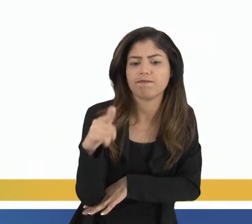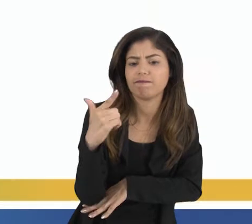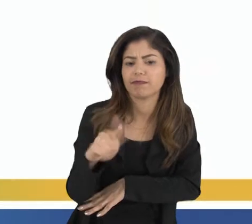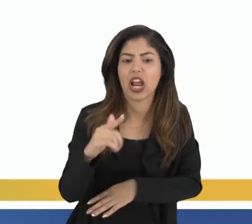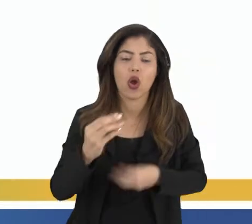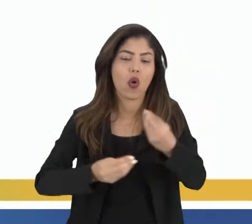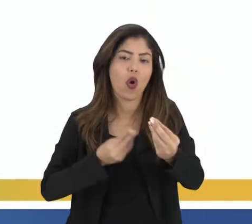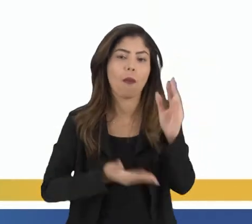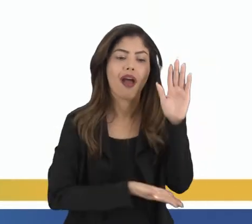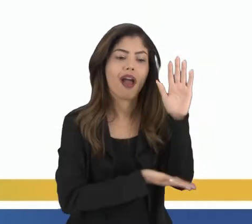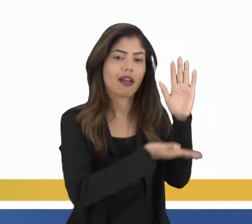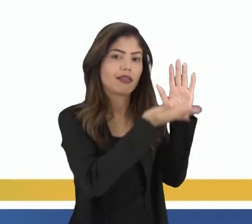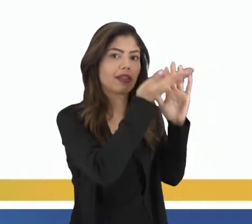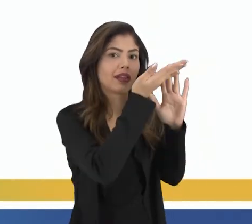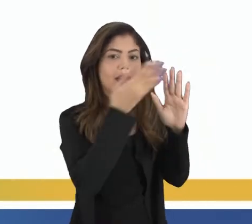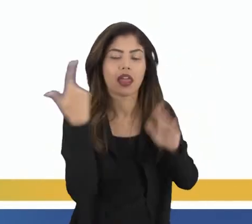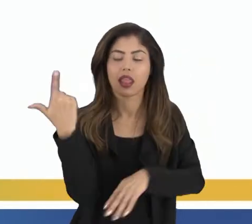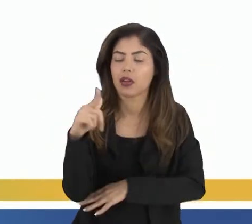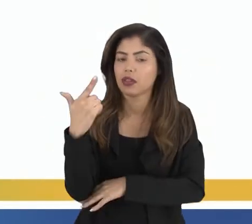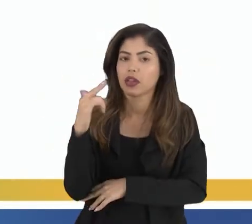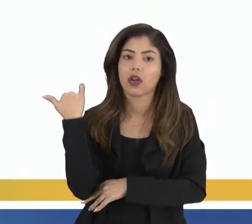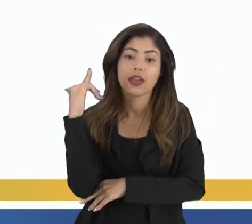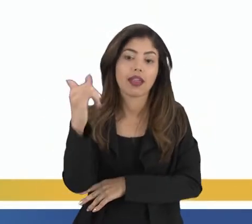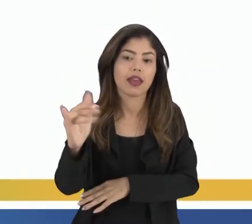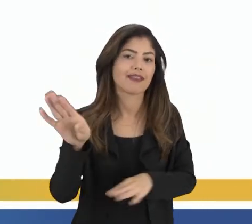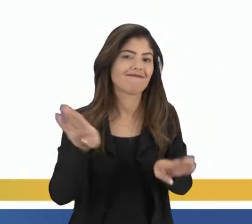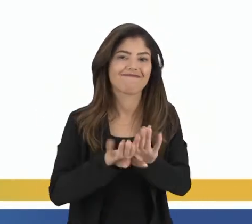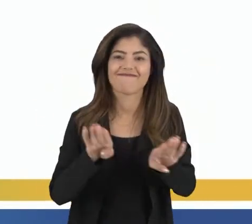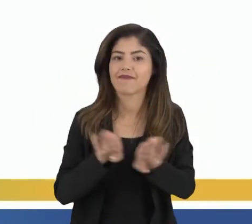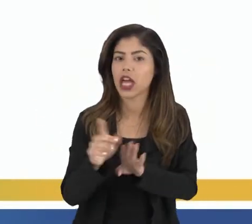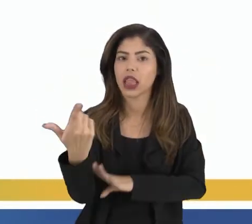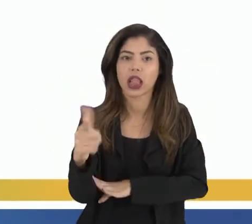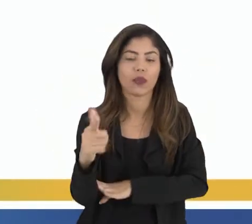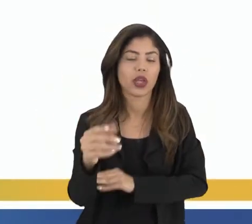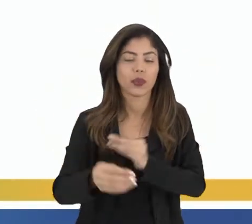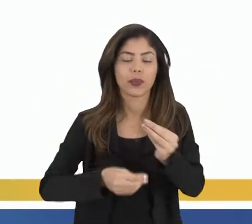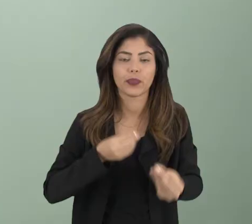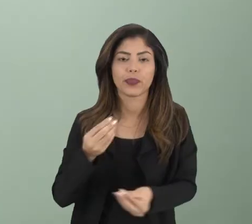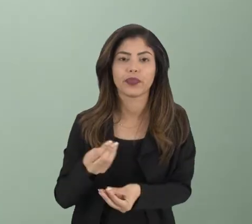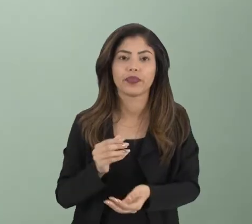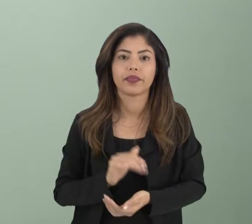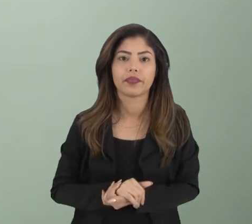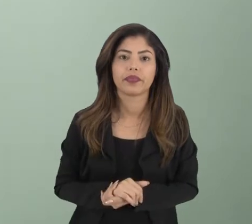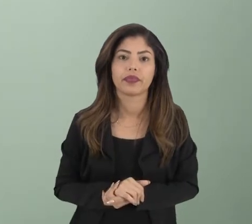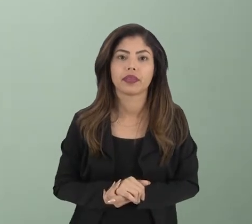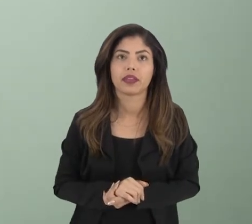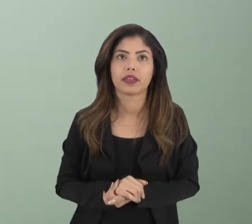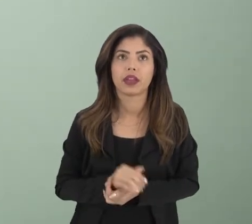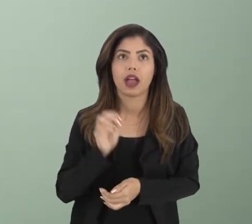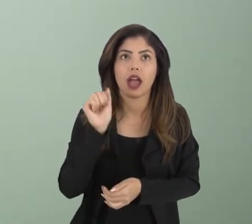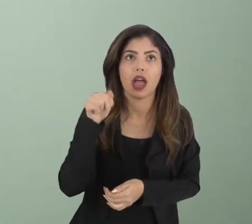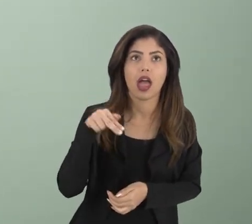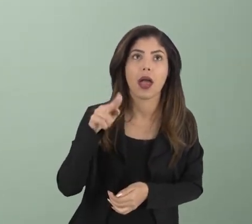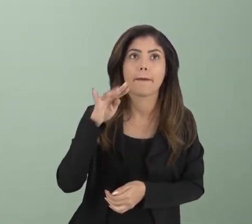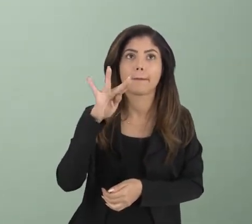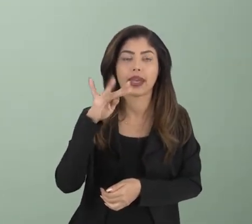térmicos e condutores elétricos. Então, quem conduz corrente elétrica? Metal. Quem não conduz?